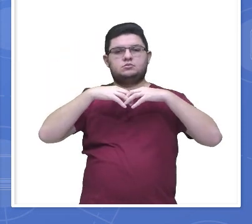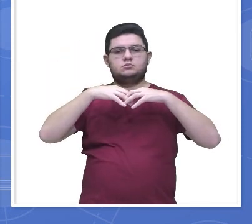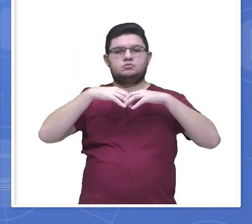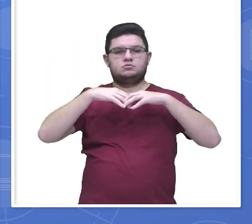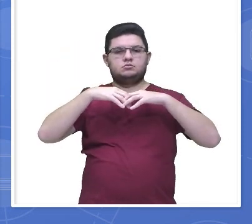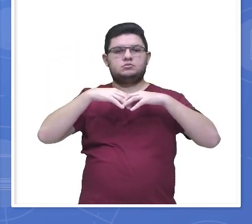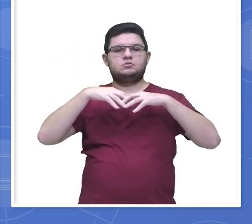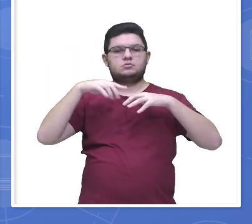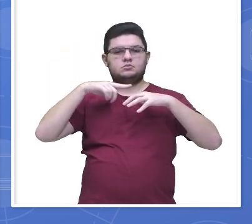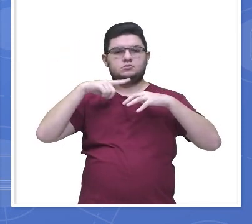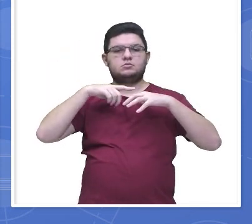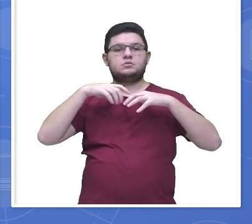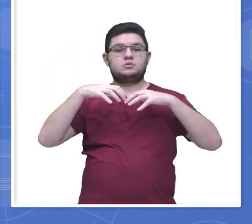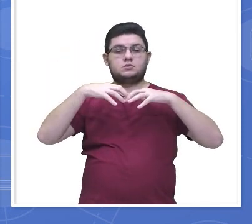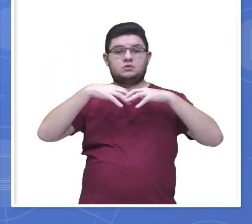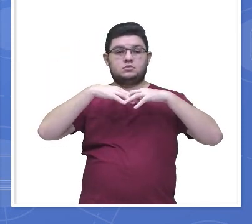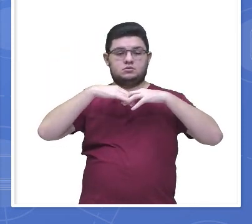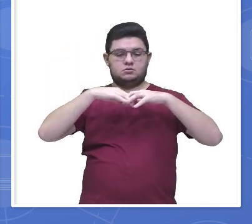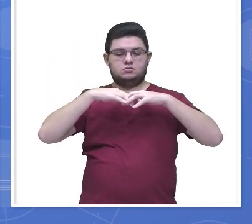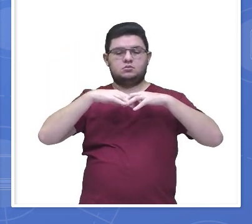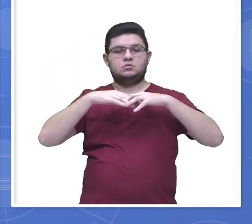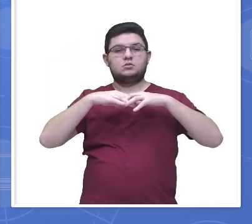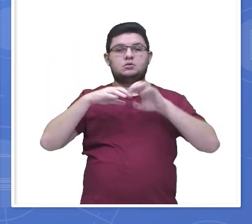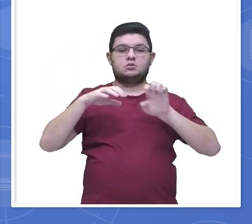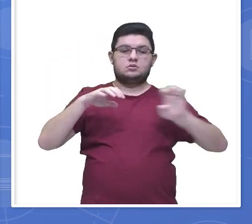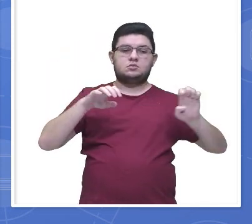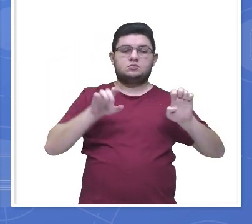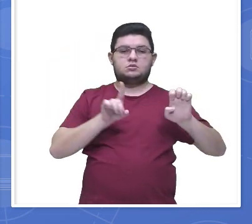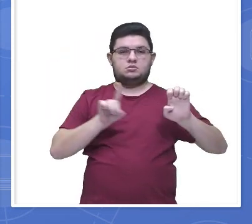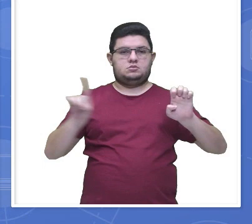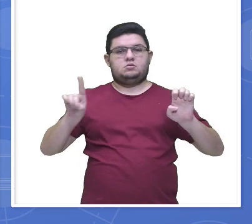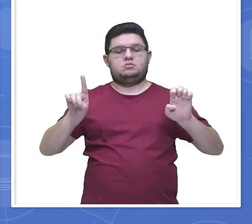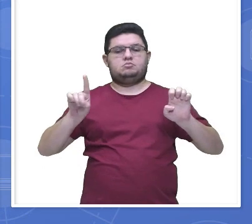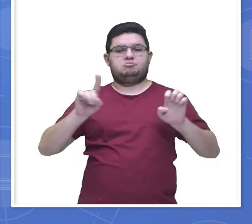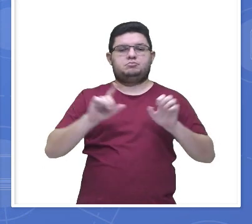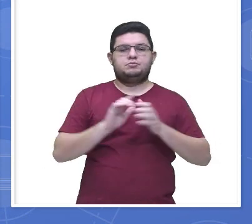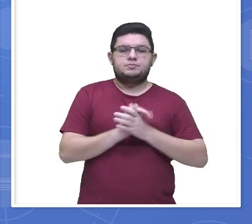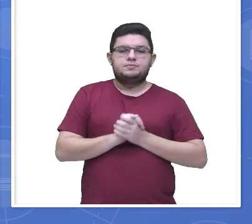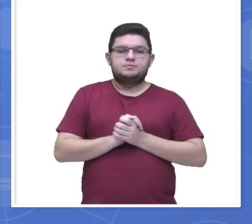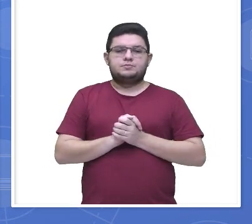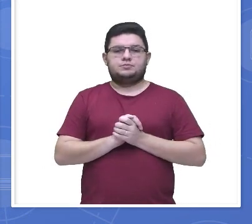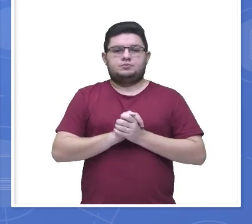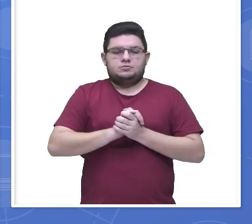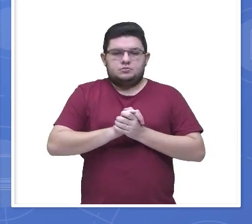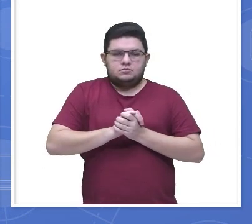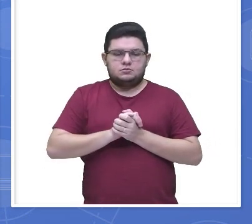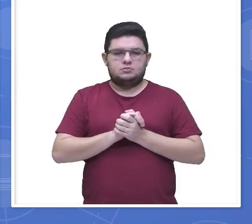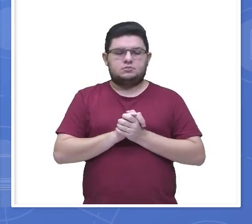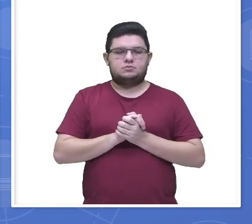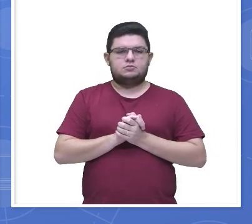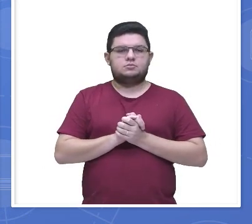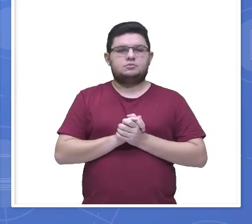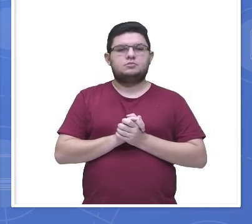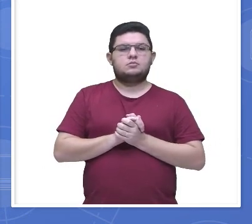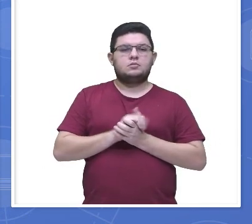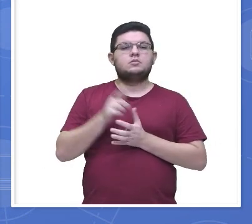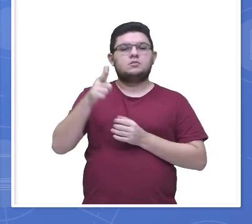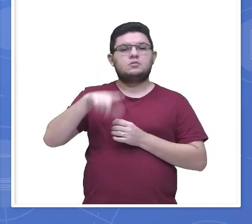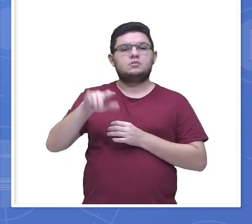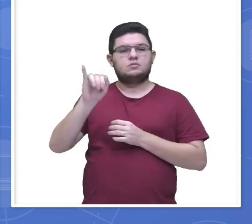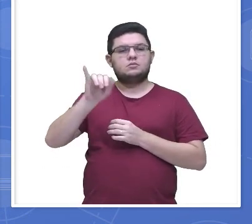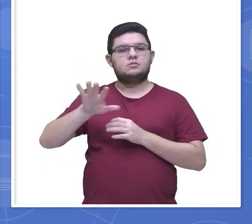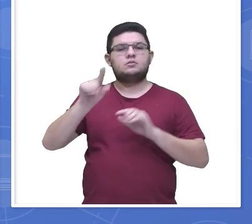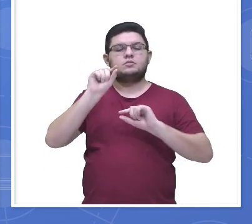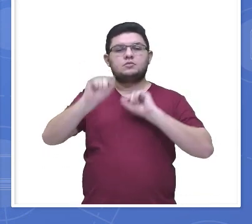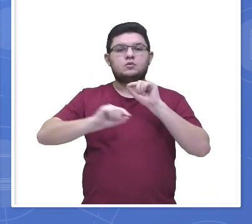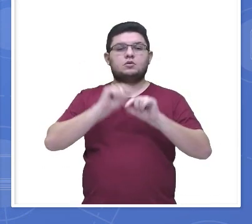dividido aí, ó, em 2 hemisférios, esquerdo e direito. E aí na próxima imagem a gente vê aí mais